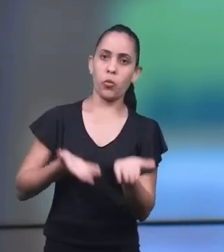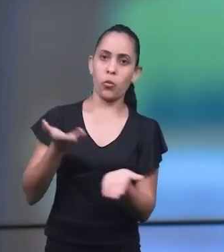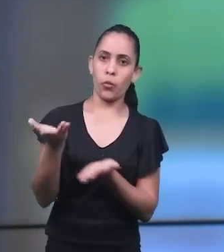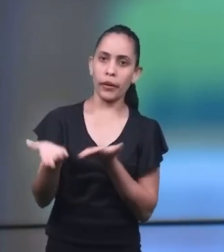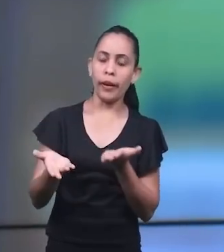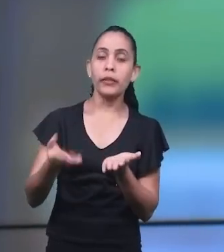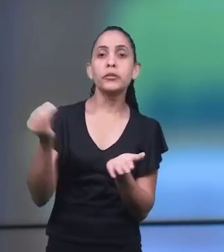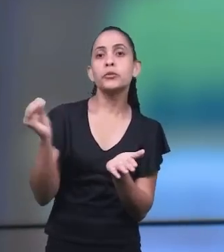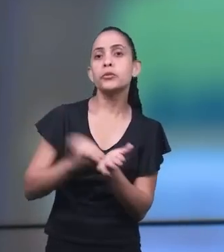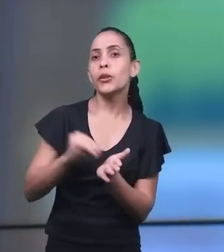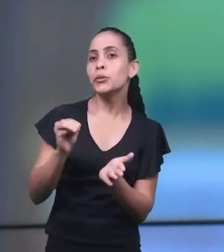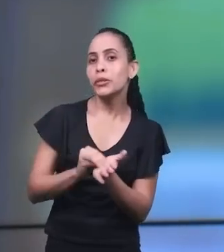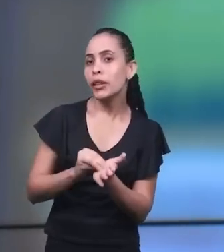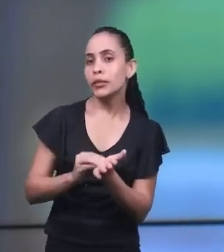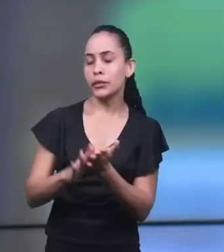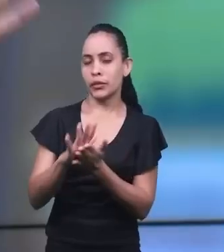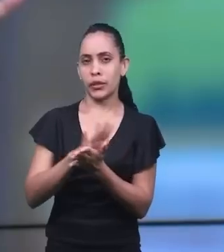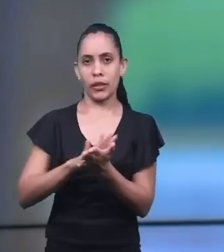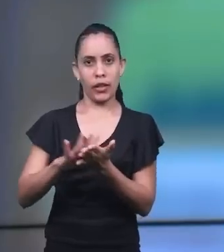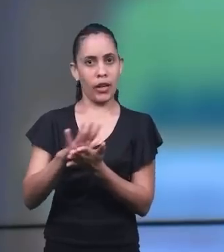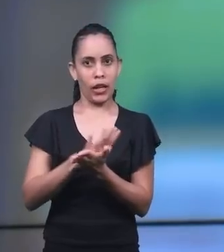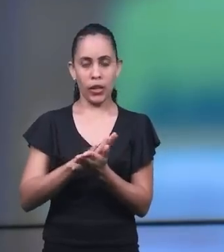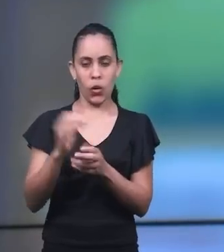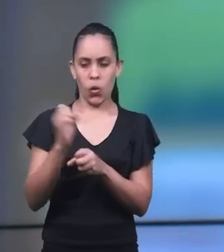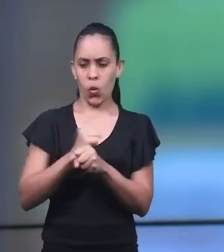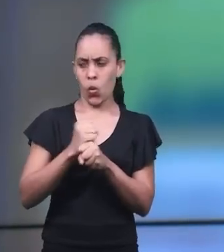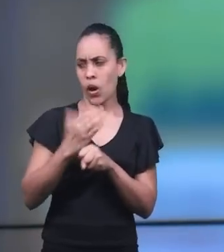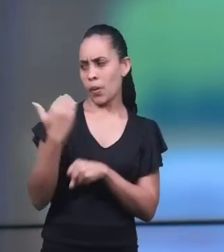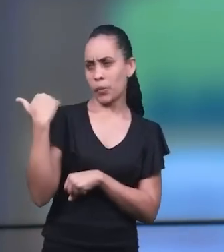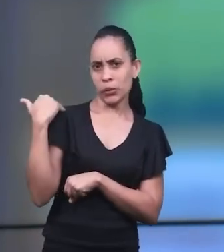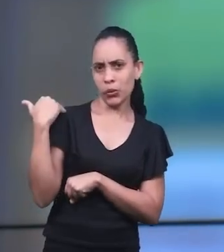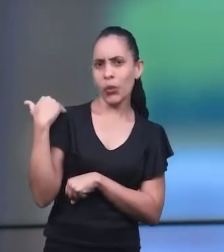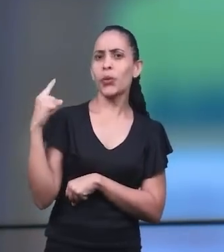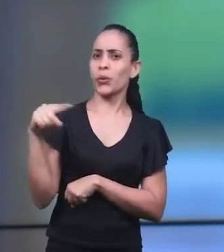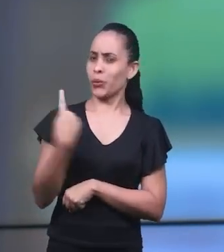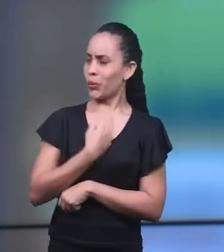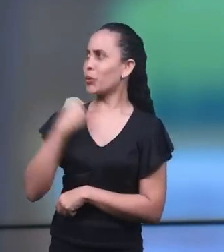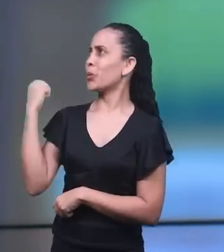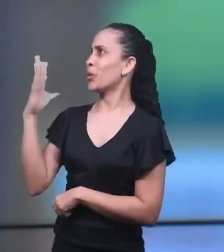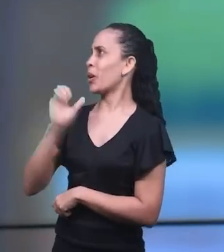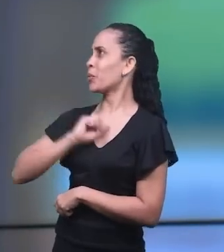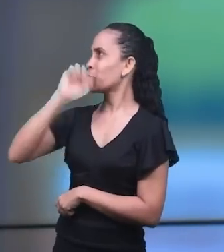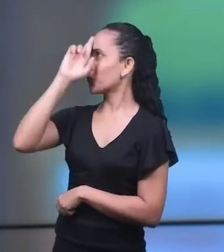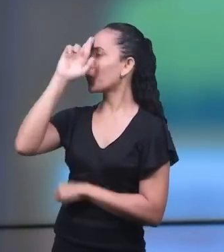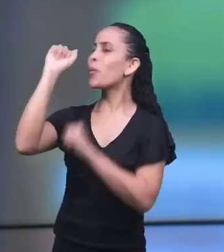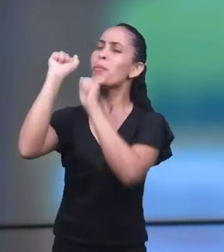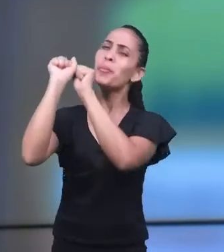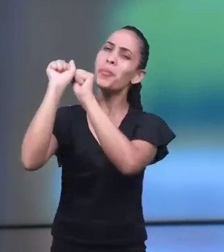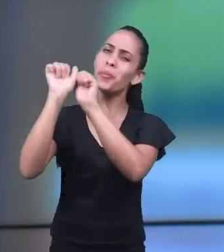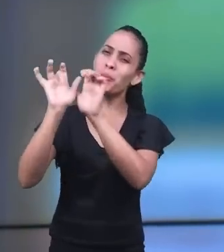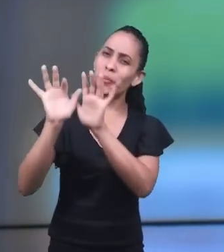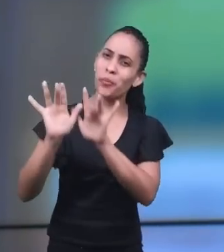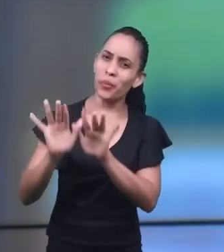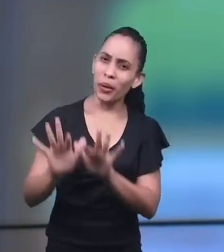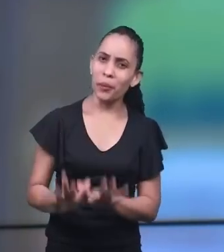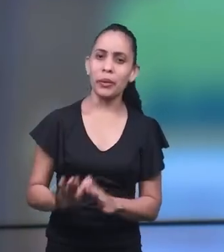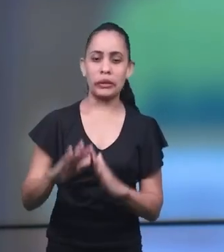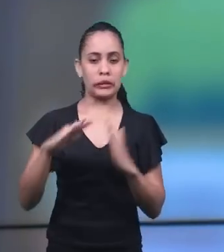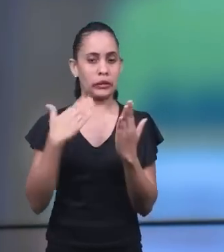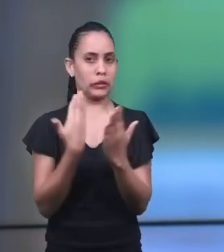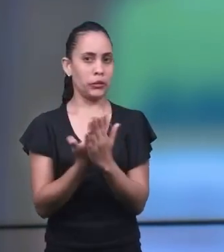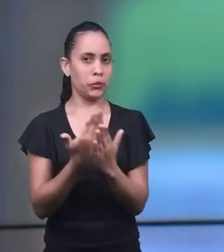nós e nada nos faltou no ano que se passou. Nós glorificamos pelas bênçãos recebidas